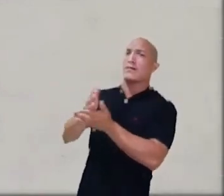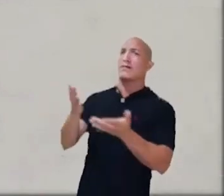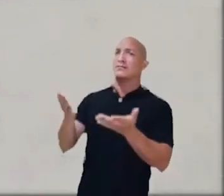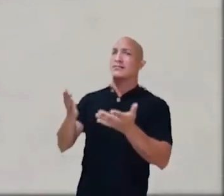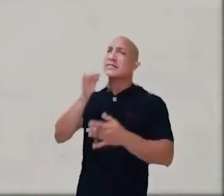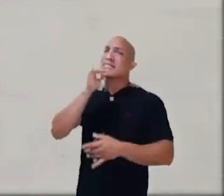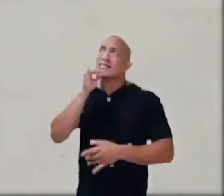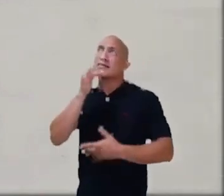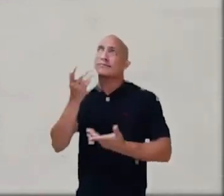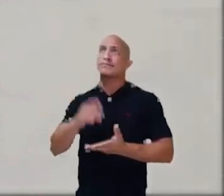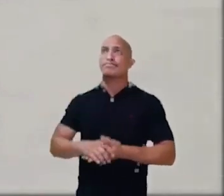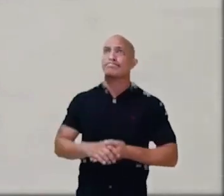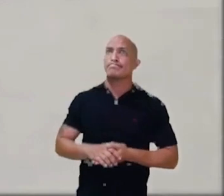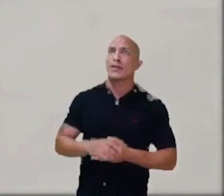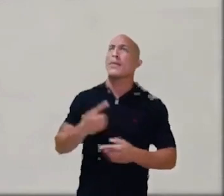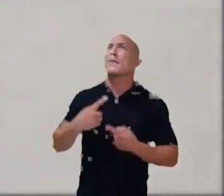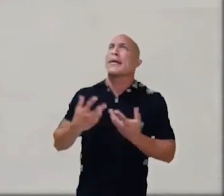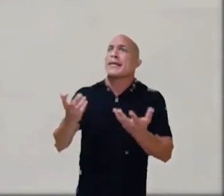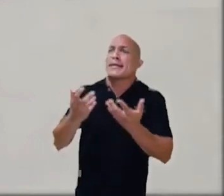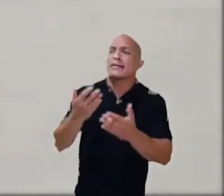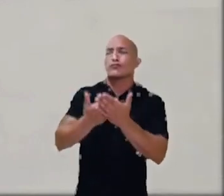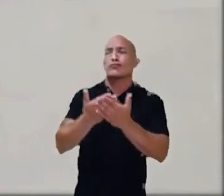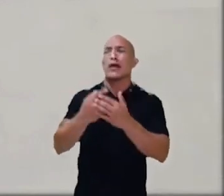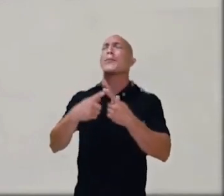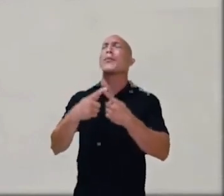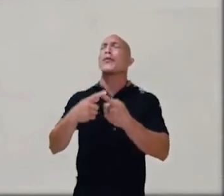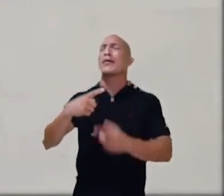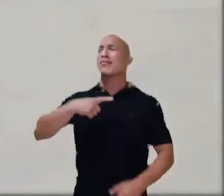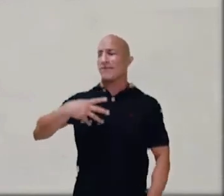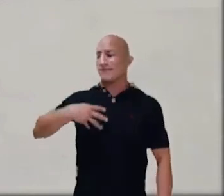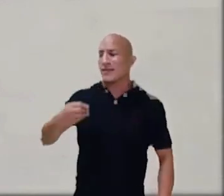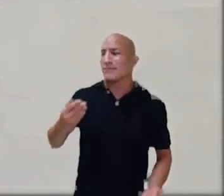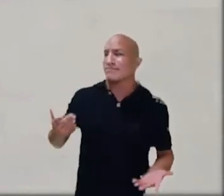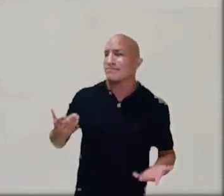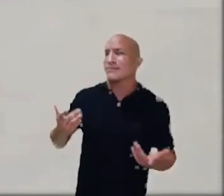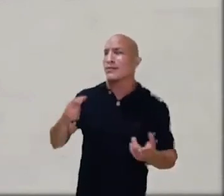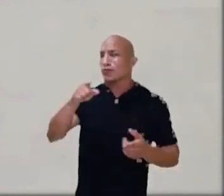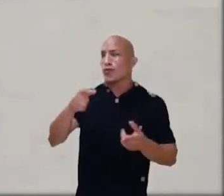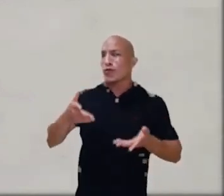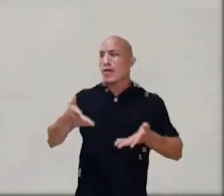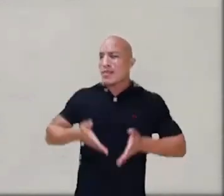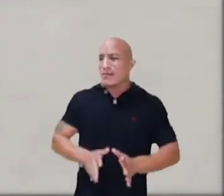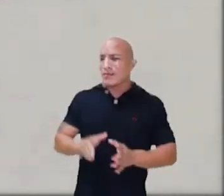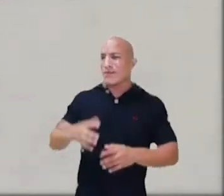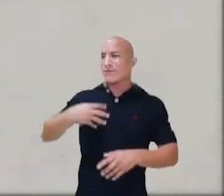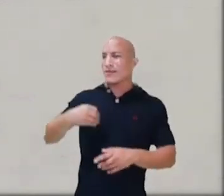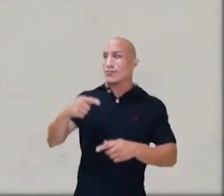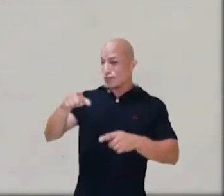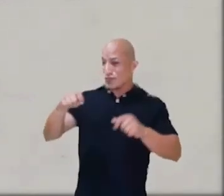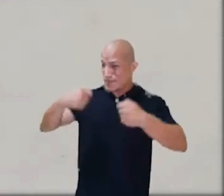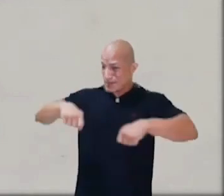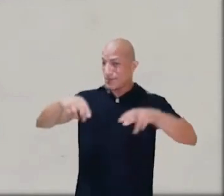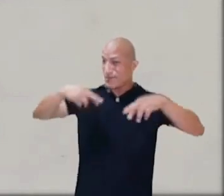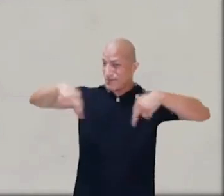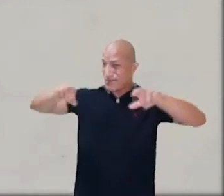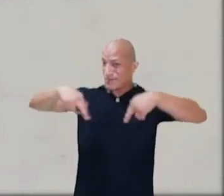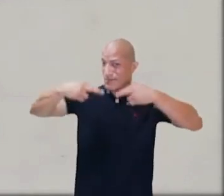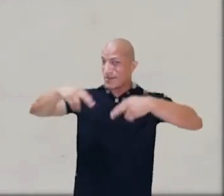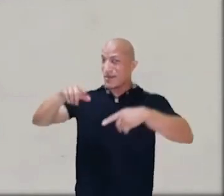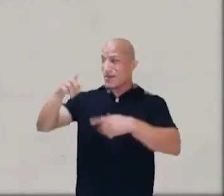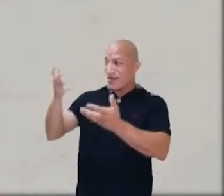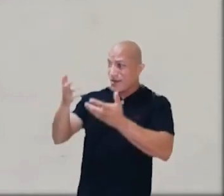referência materna e universitária e em segundo momento por ter, hora ou outra, a necessidade de levar minha filha, que